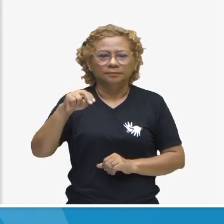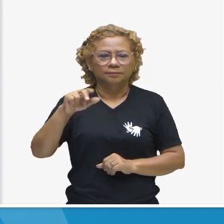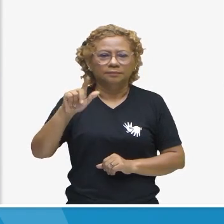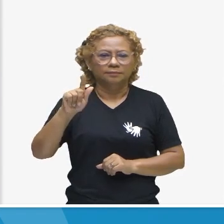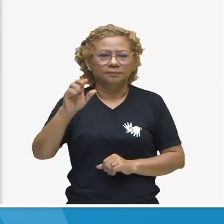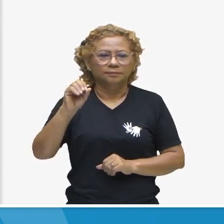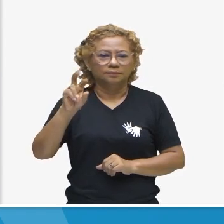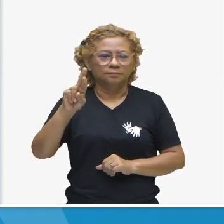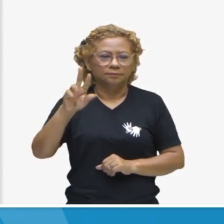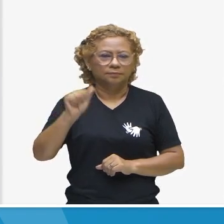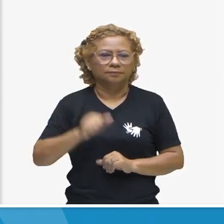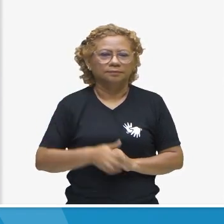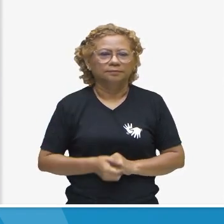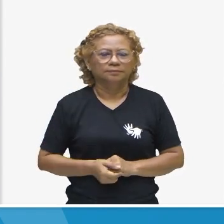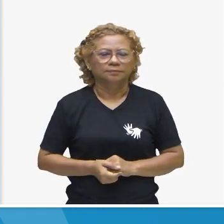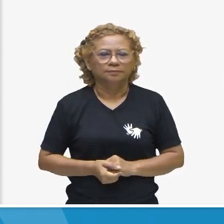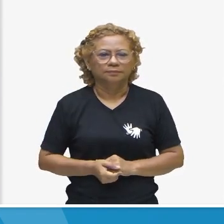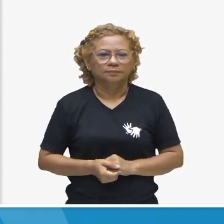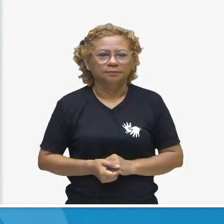Considere